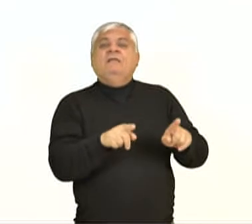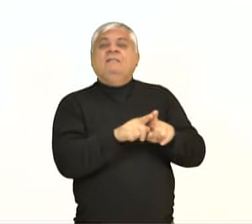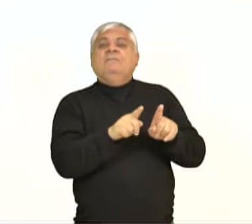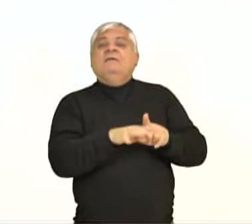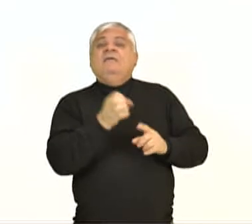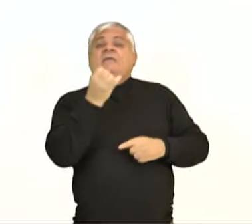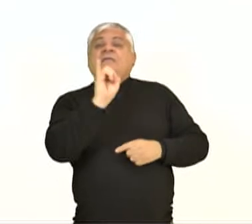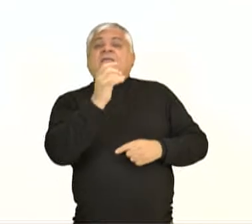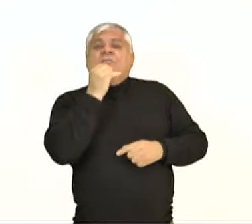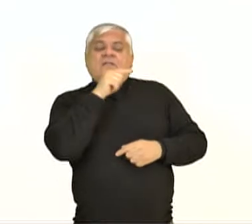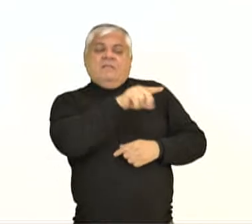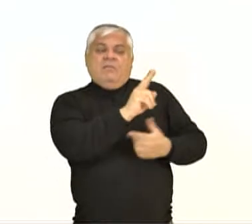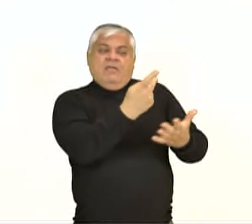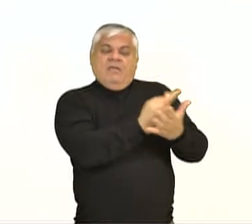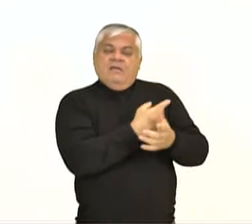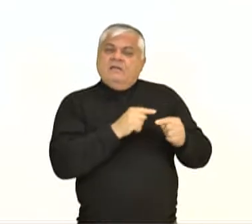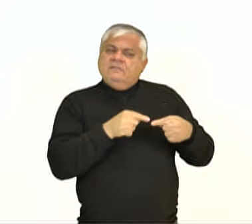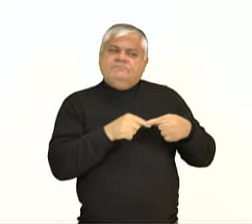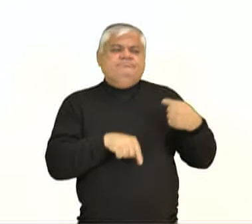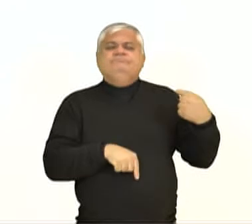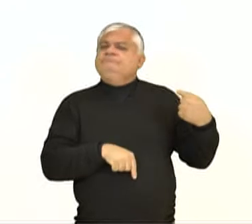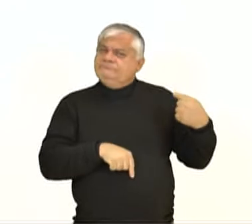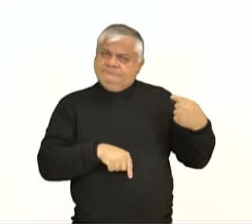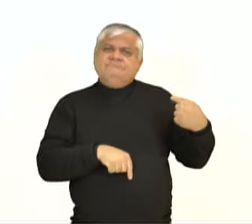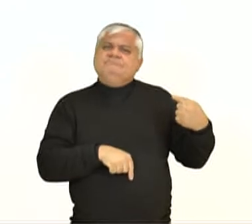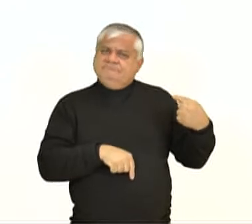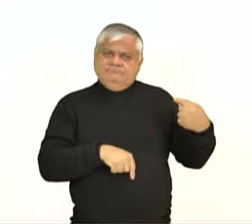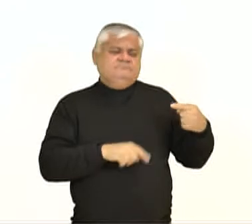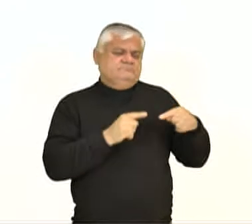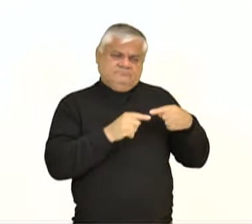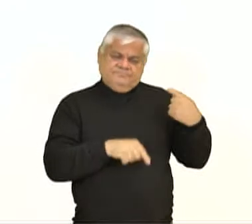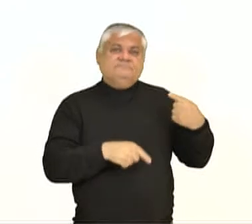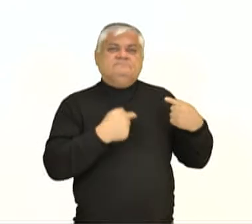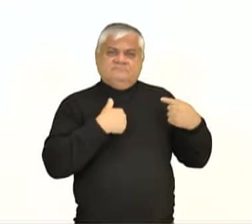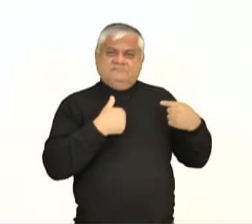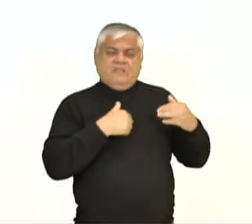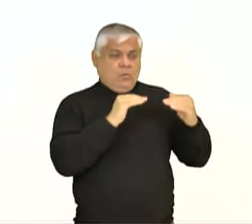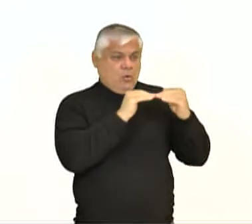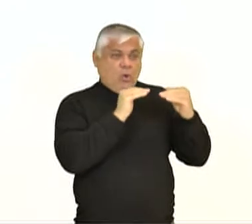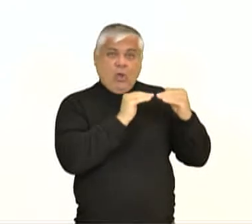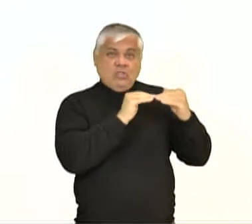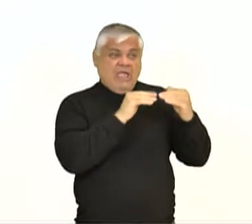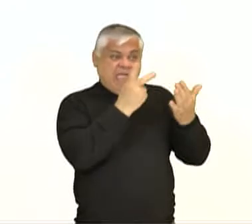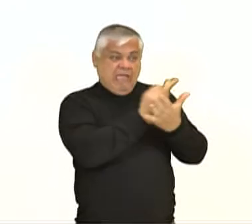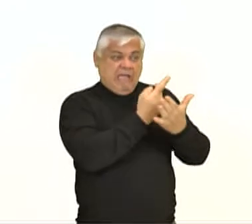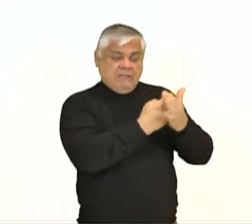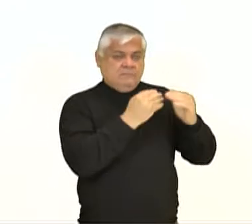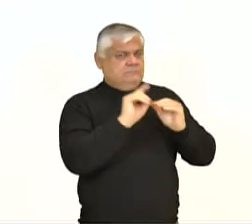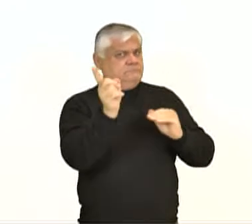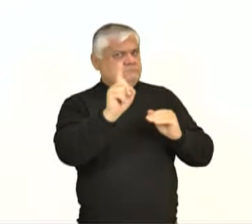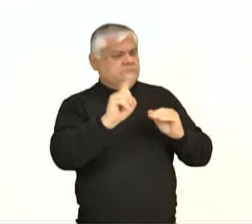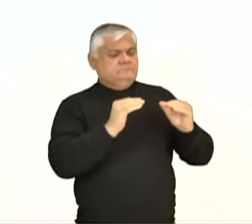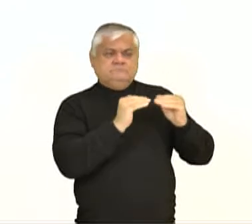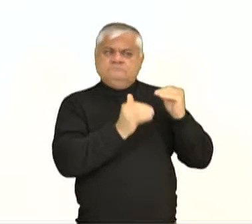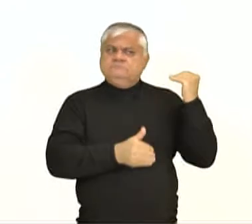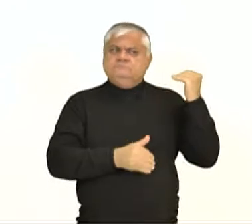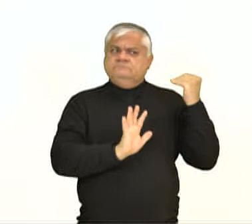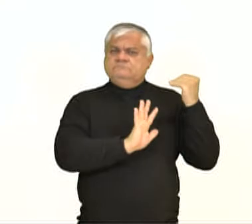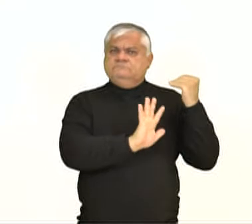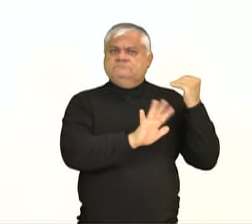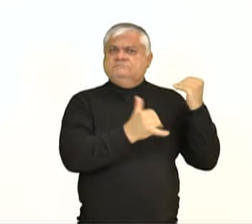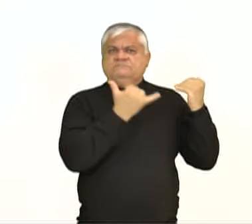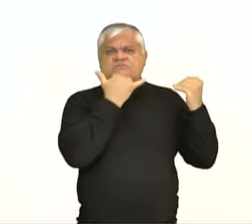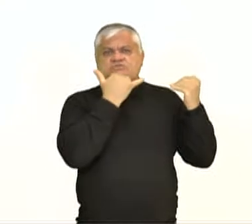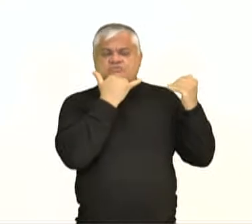caso seja necessário. Nós não precisamos concordar o tempo todo, mas com respeito, ética, a gente pode discordar e montar, né, e